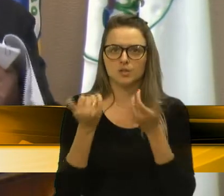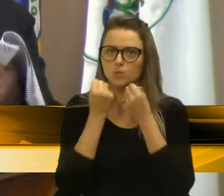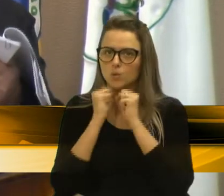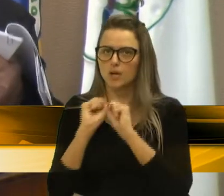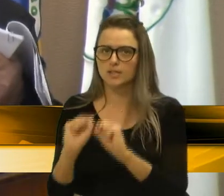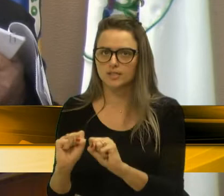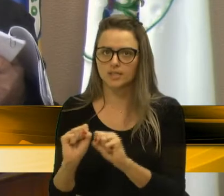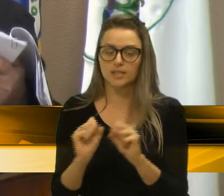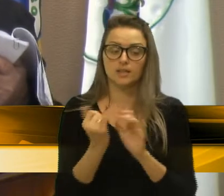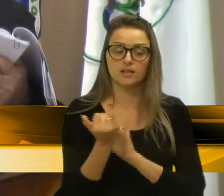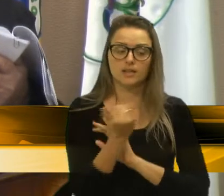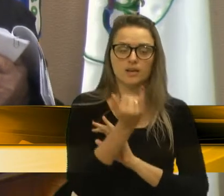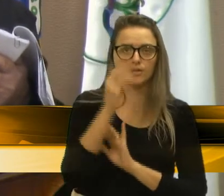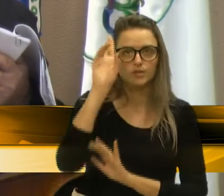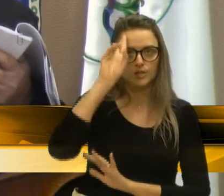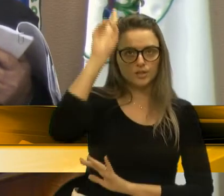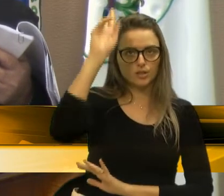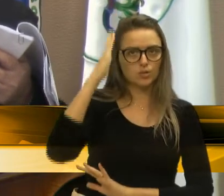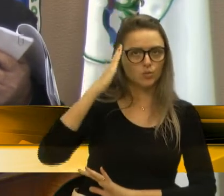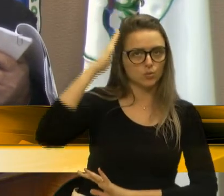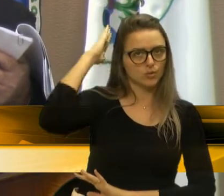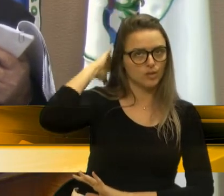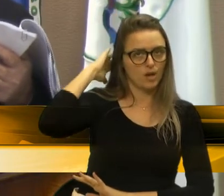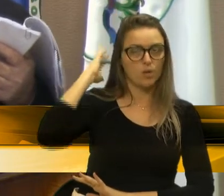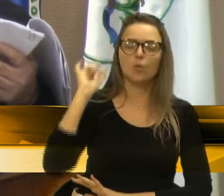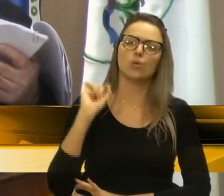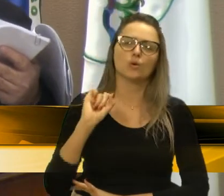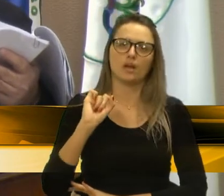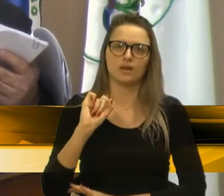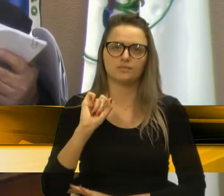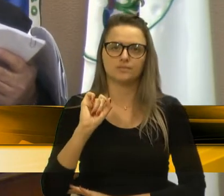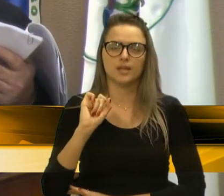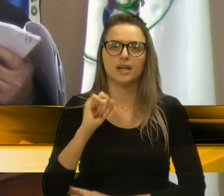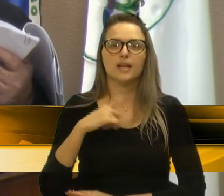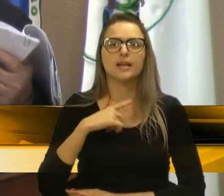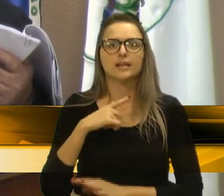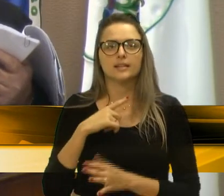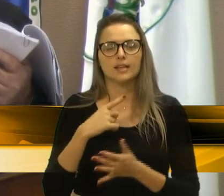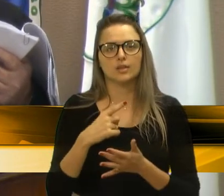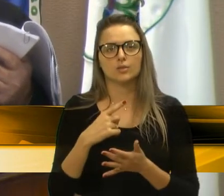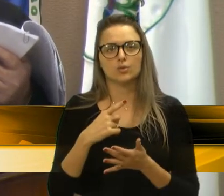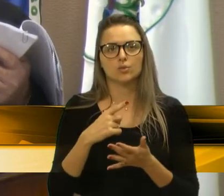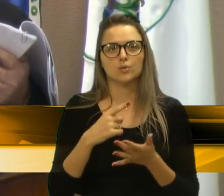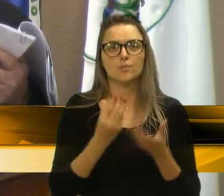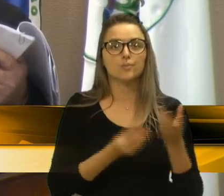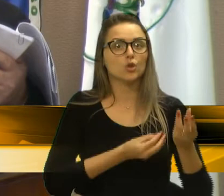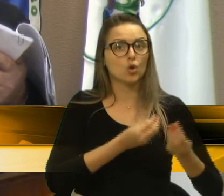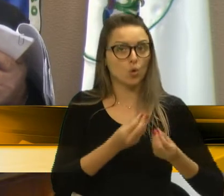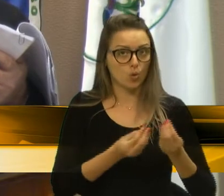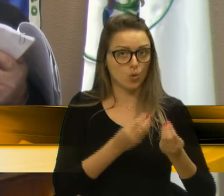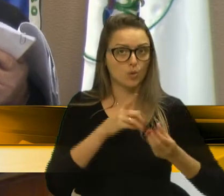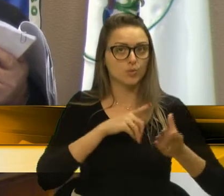e o prefeito que, de outra banda, está aqui escrito, como consta na minuta, a